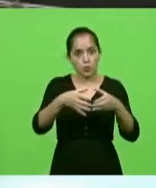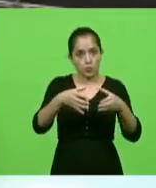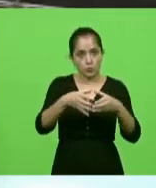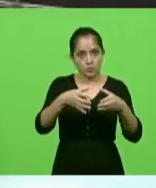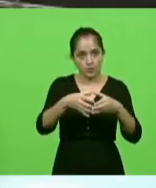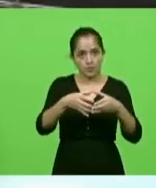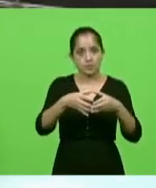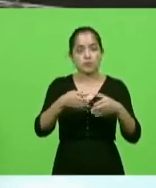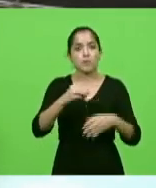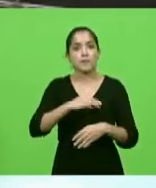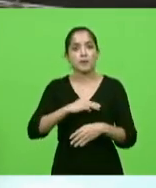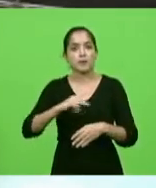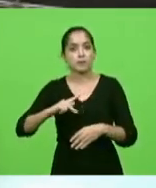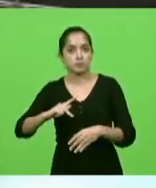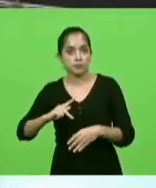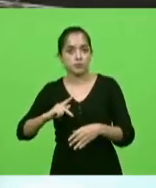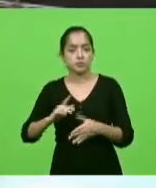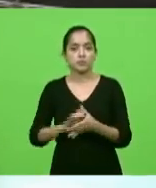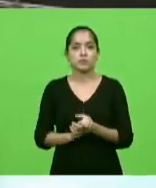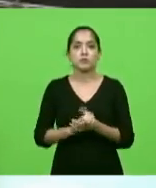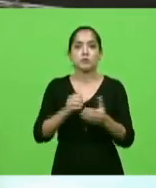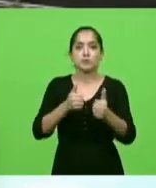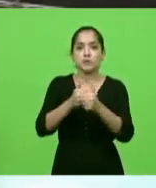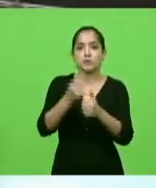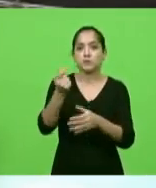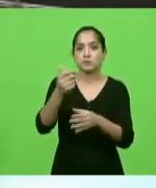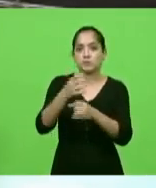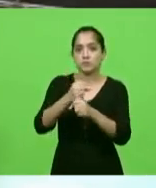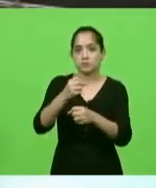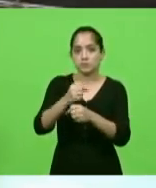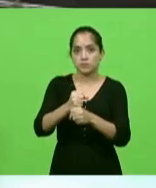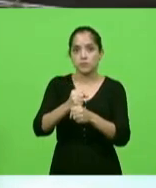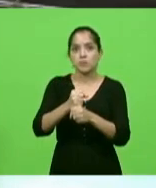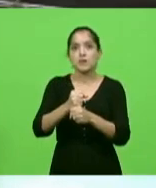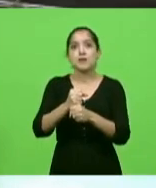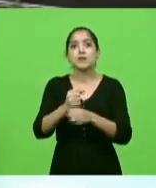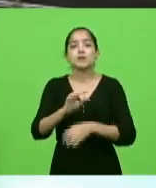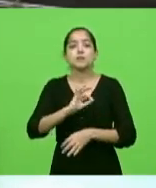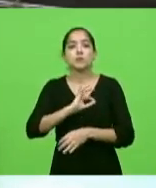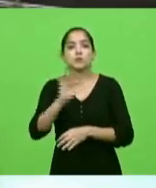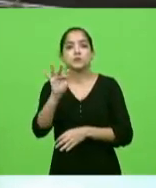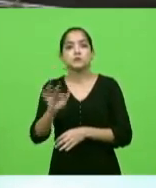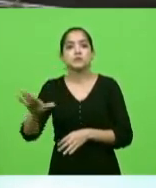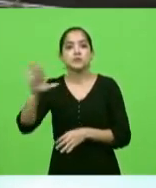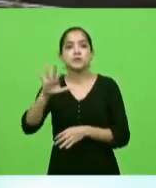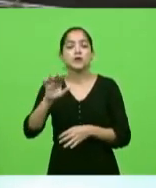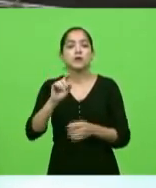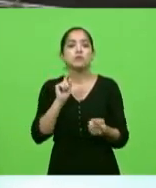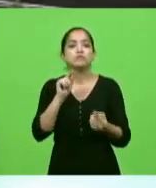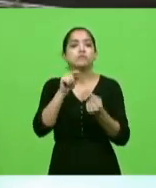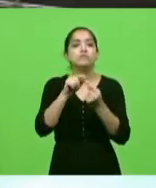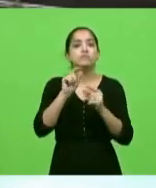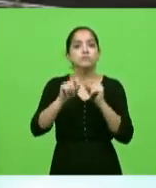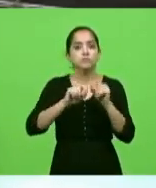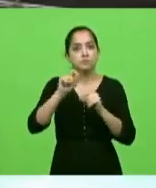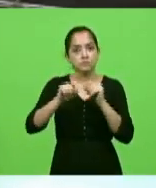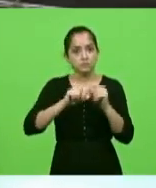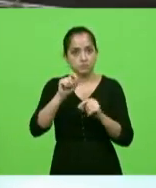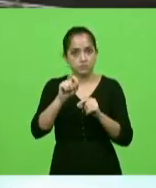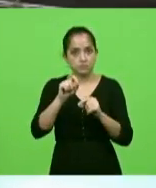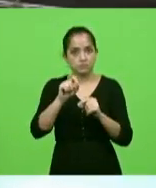equipe composta pelo Ministério Público Tribunal de Contas e polícia federal constatou SUS